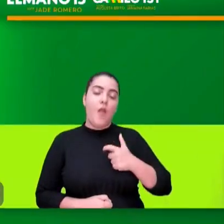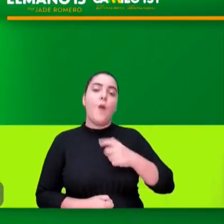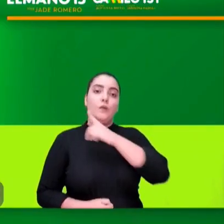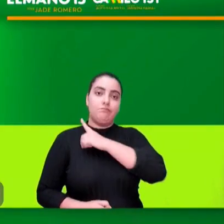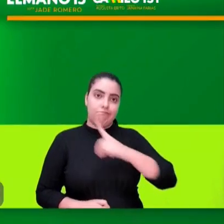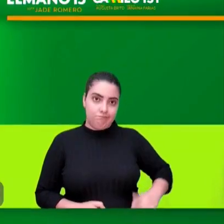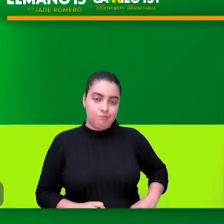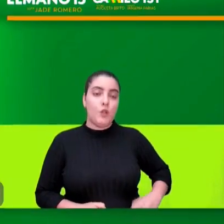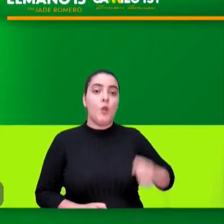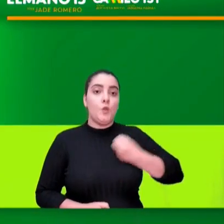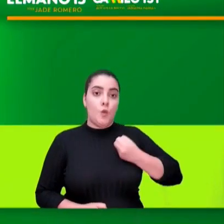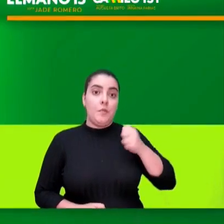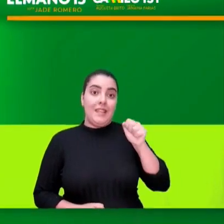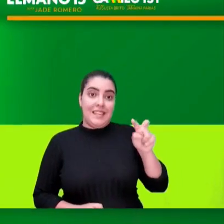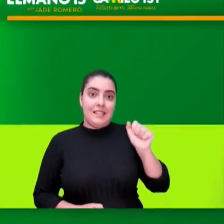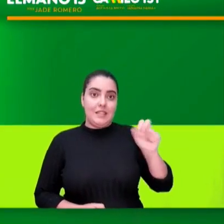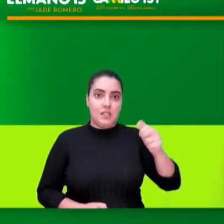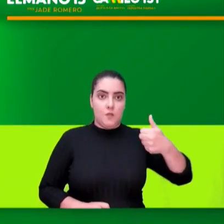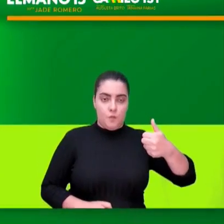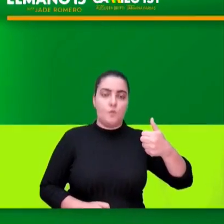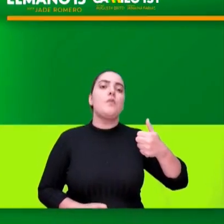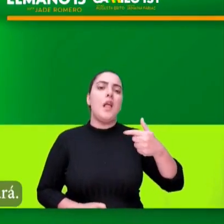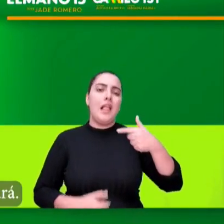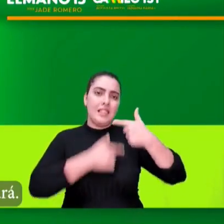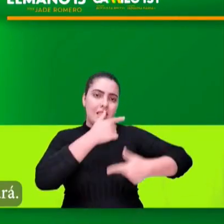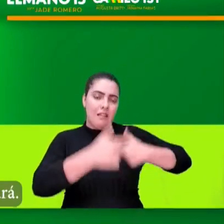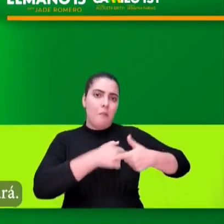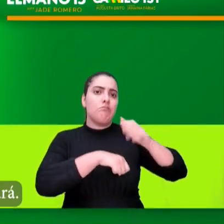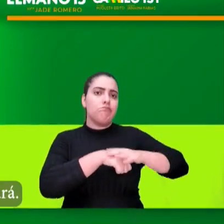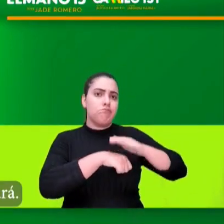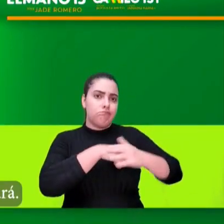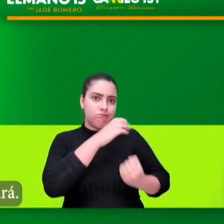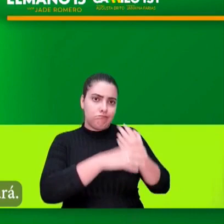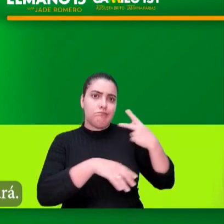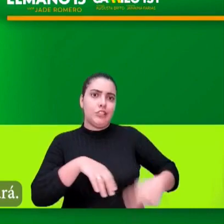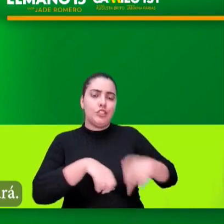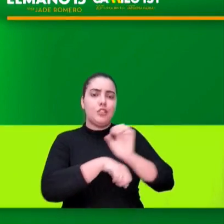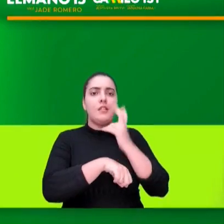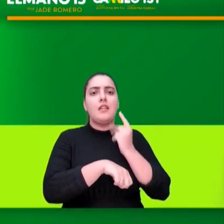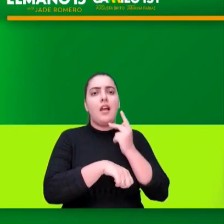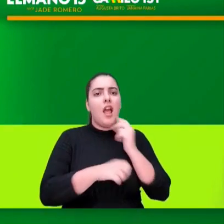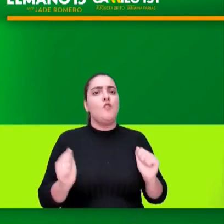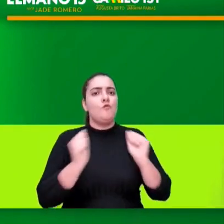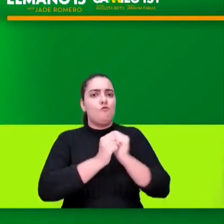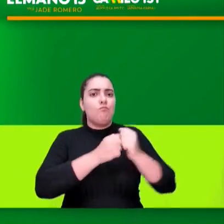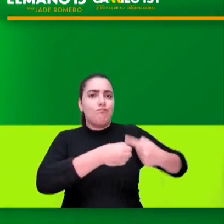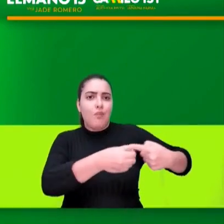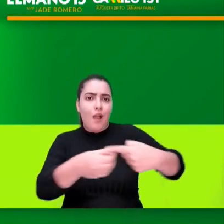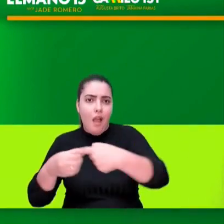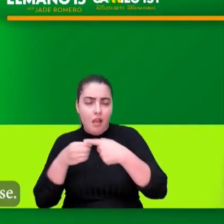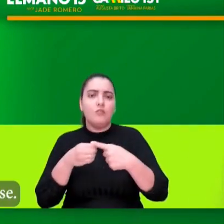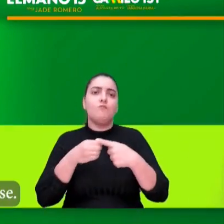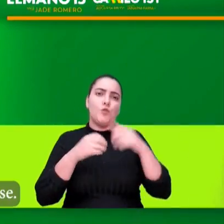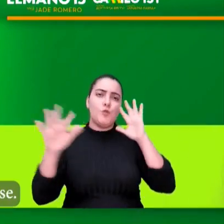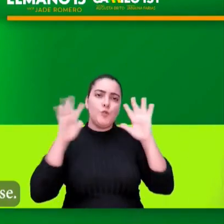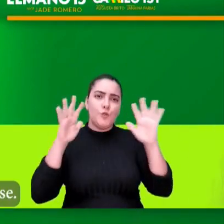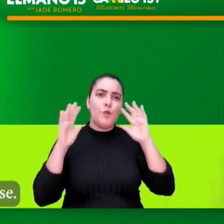Eu sou o deputado Leonardo Araújo com o número 15151. O trabalho que desenvolve o nosso Ceará, ao lado de diversos